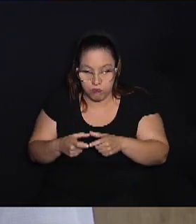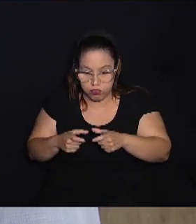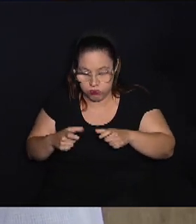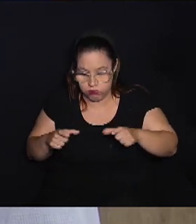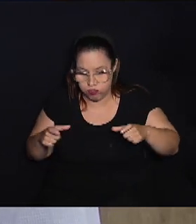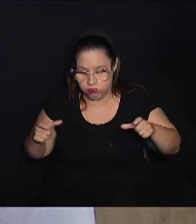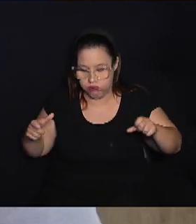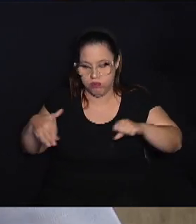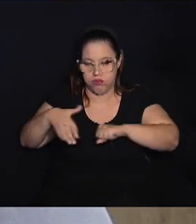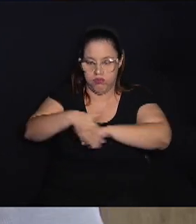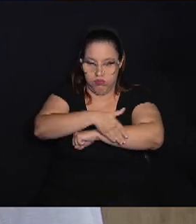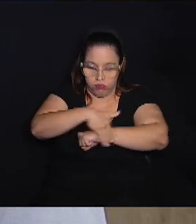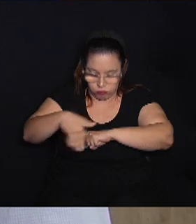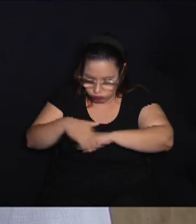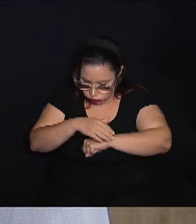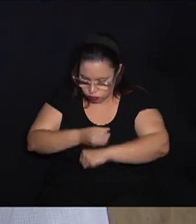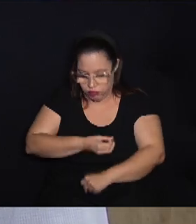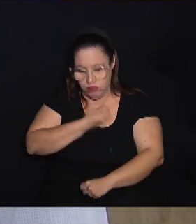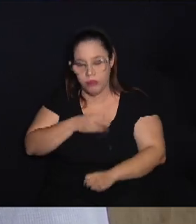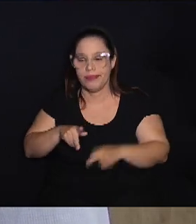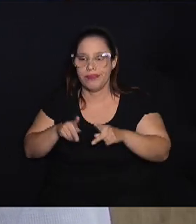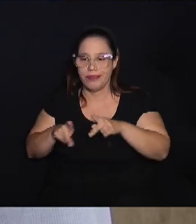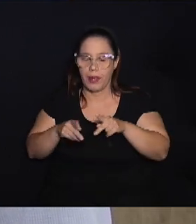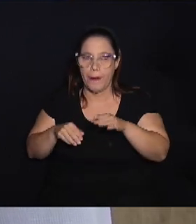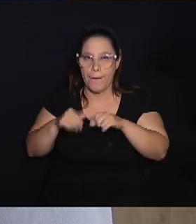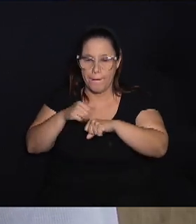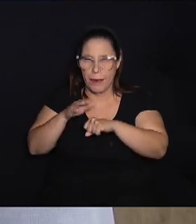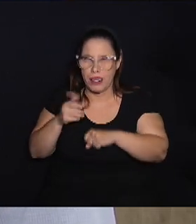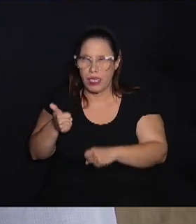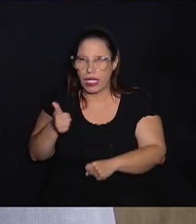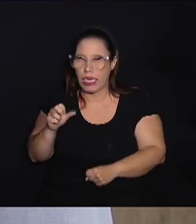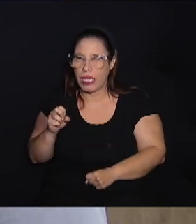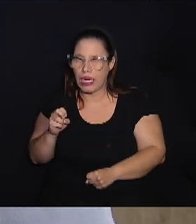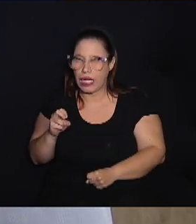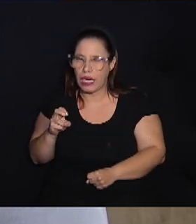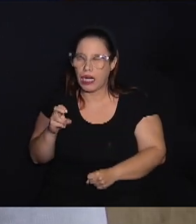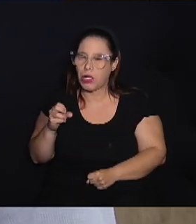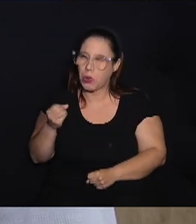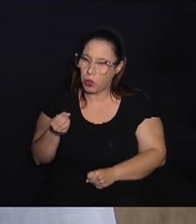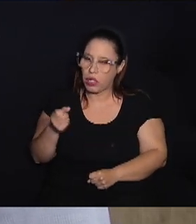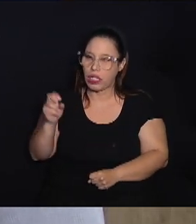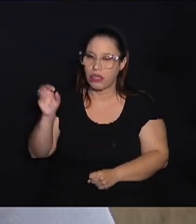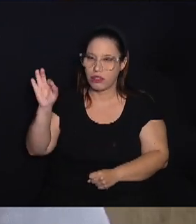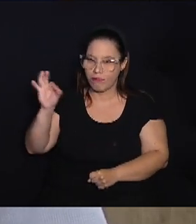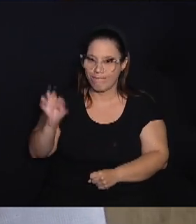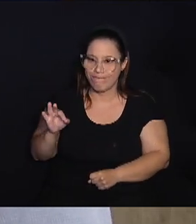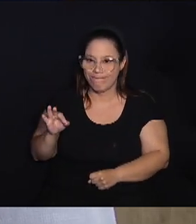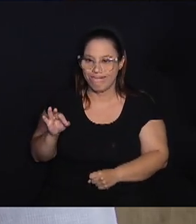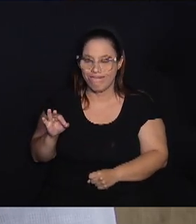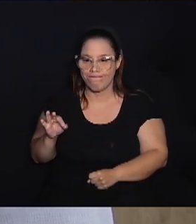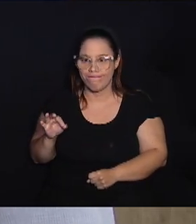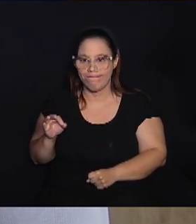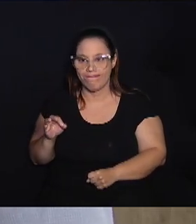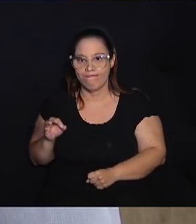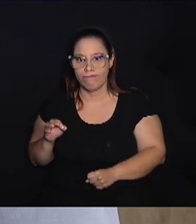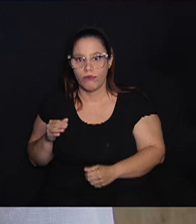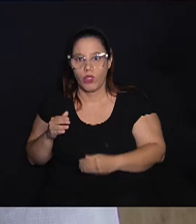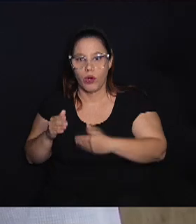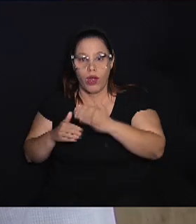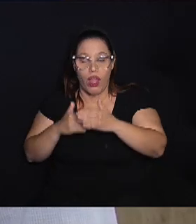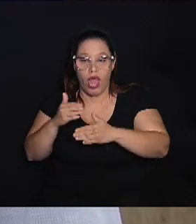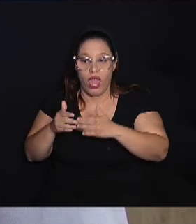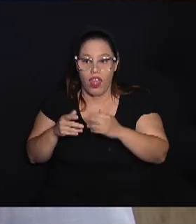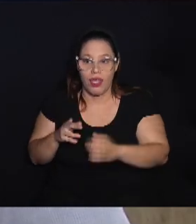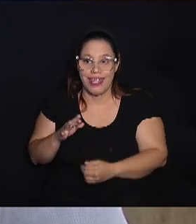todo o Brasil, né, foi um aumento aí de mais de 50%. Dados preocupantes, não só por causa da pandemia, mas também pelo avanço do tráfico